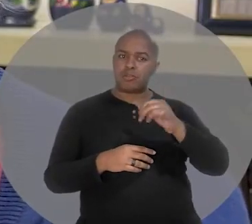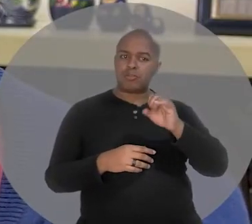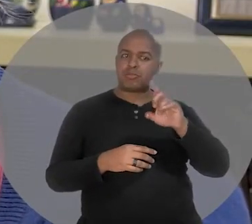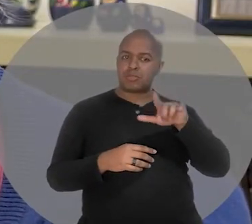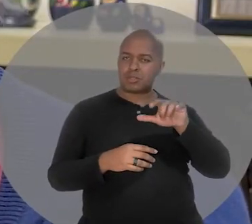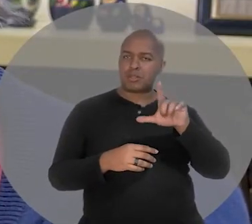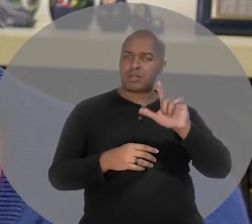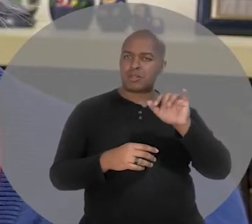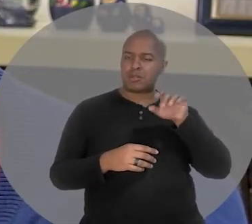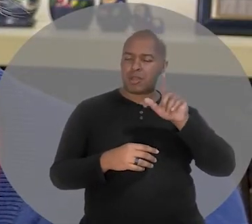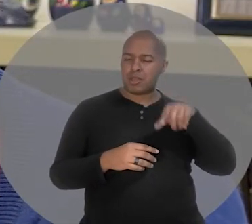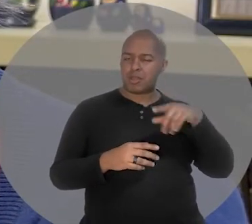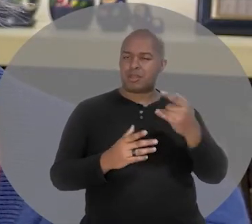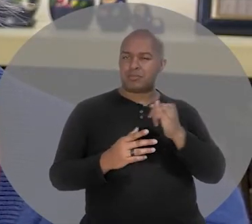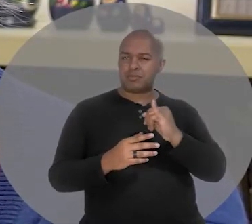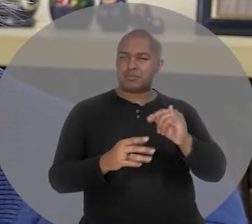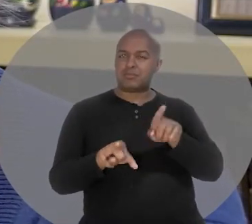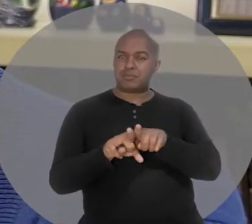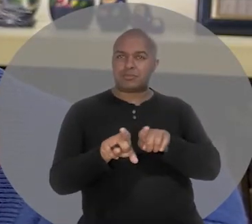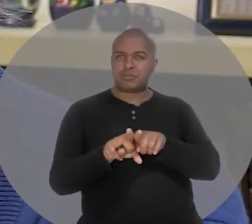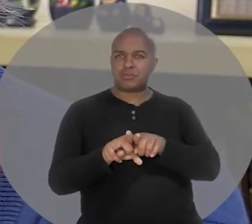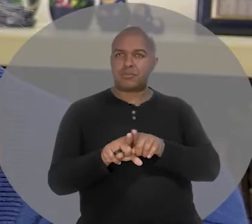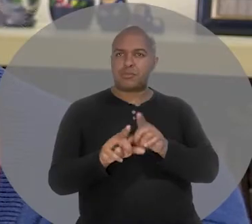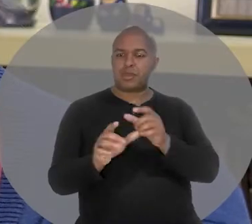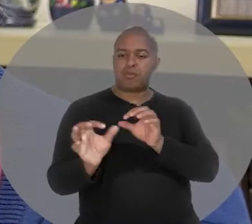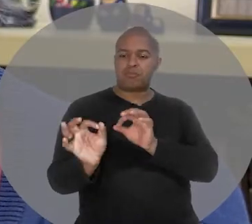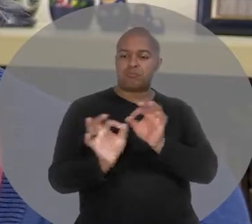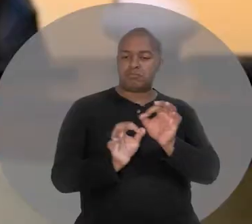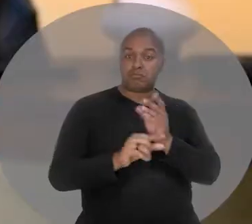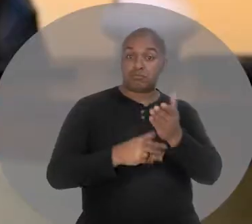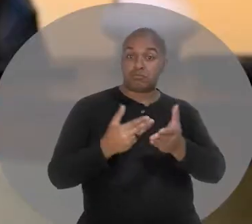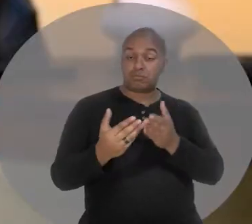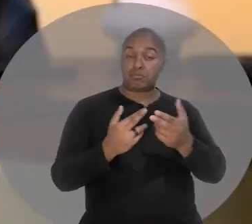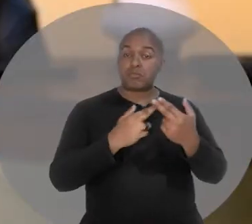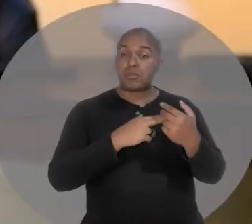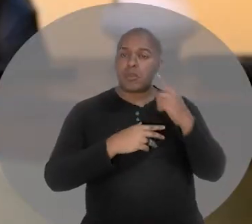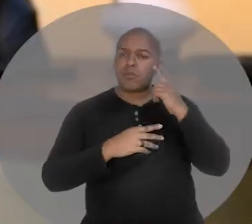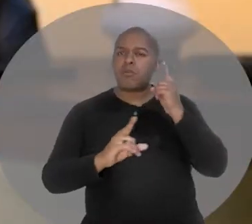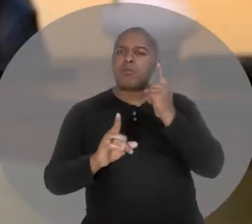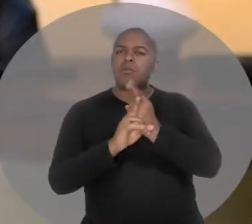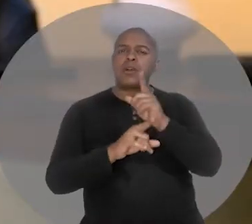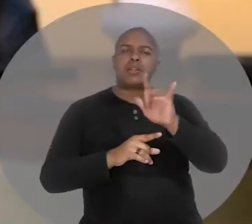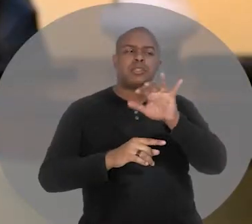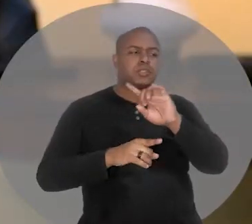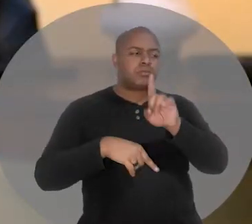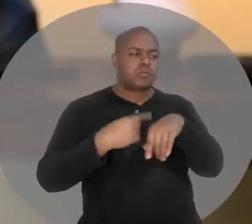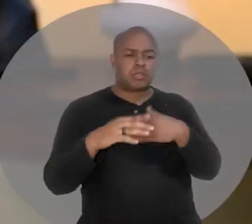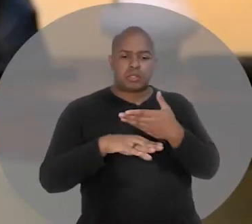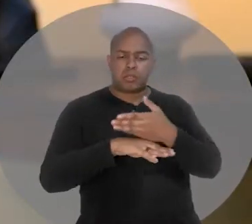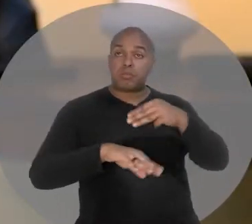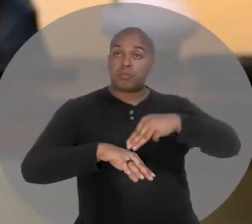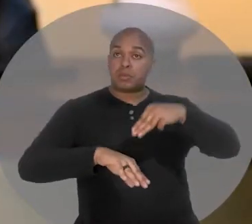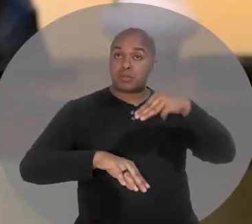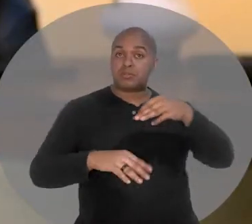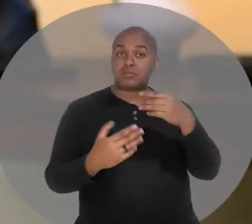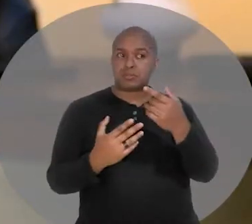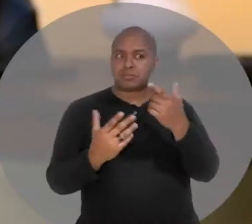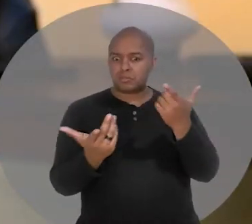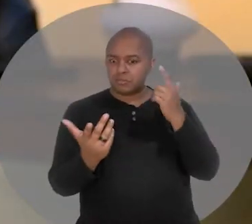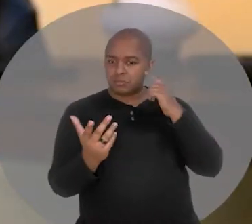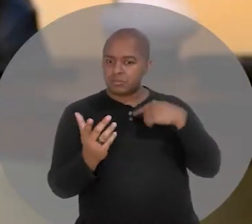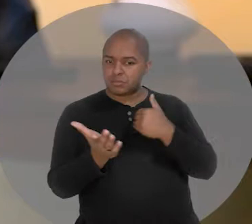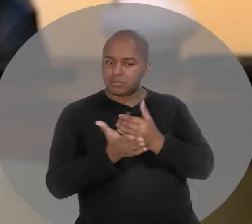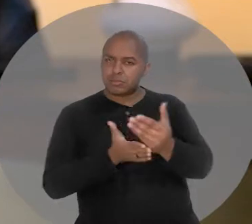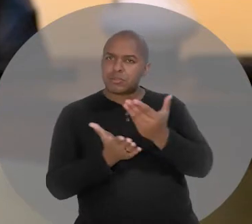José Leon Croci, que é aqui do Instituto também, coordenavam. E eu fui redescobrir a Lígia quando eu entrei no mestrado. De fato,